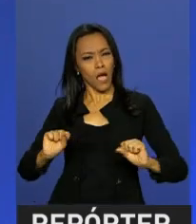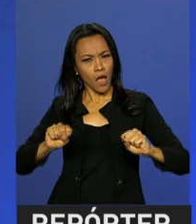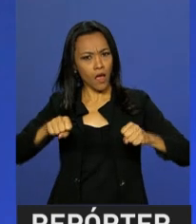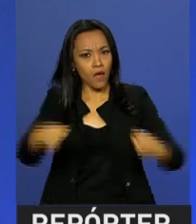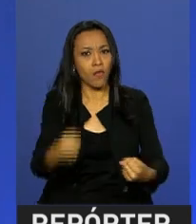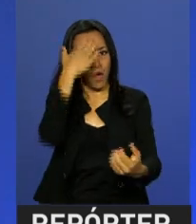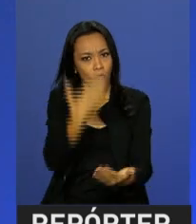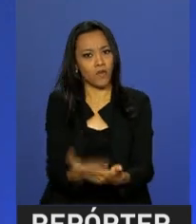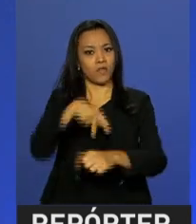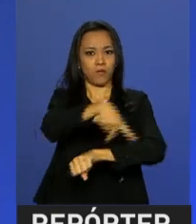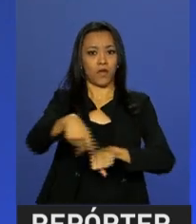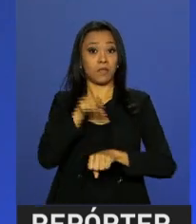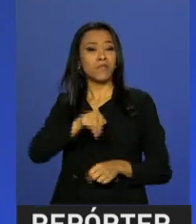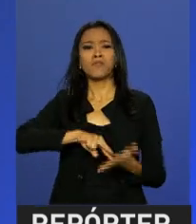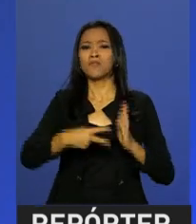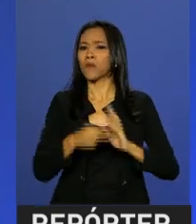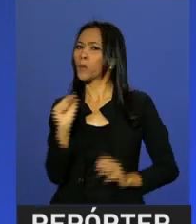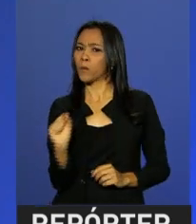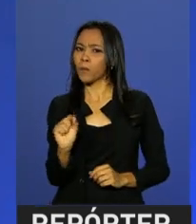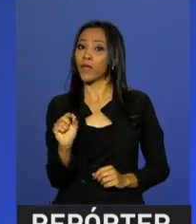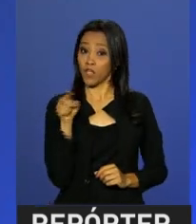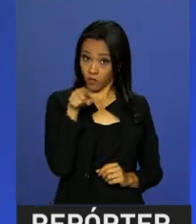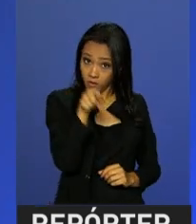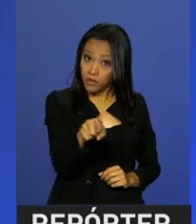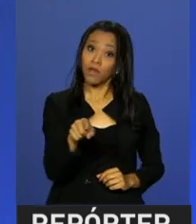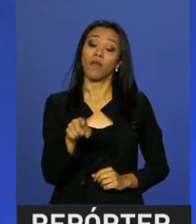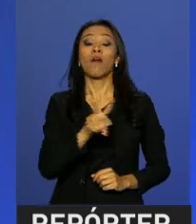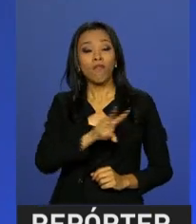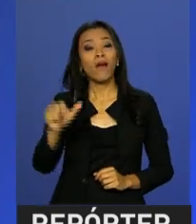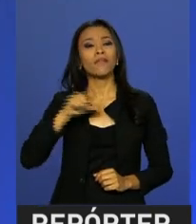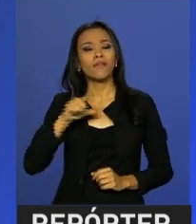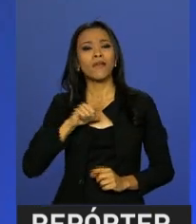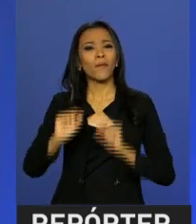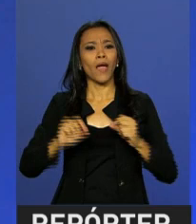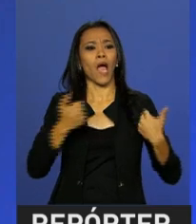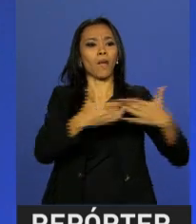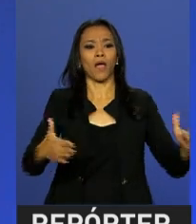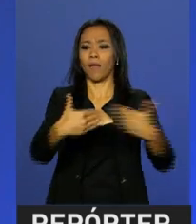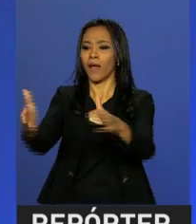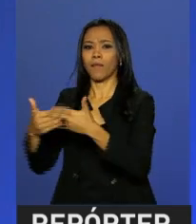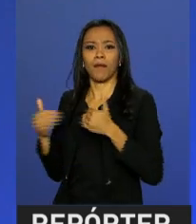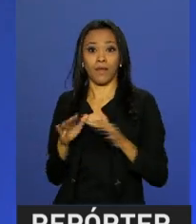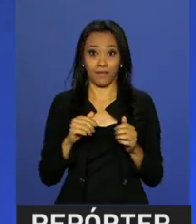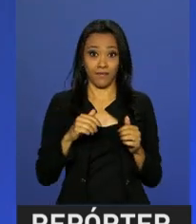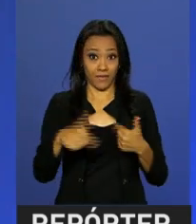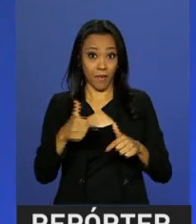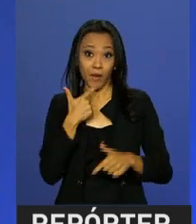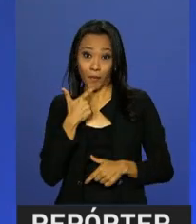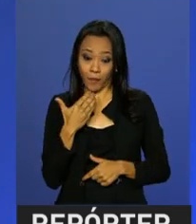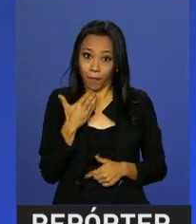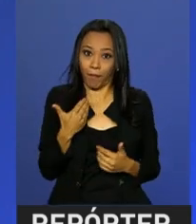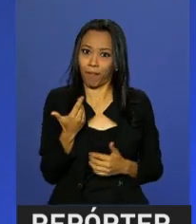confiança do país isto significa que você terá a abertura de mais empregos muito brevemente